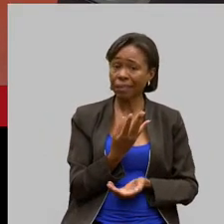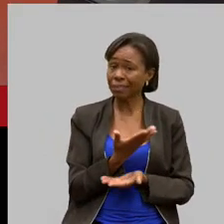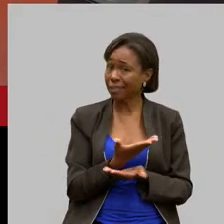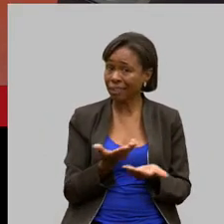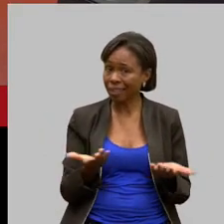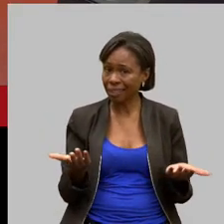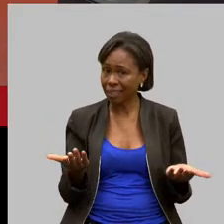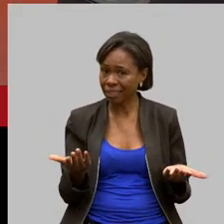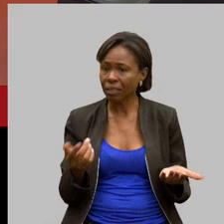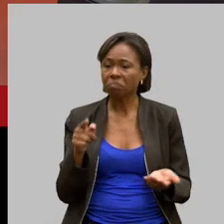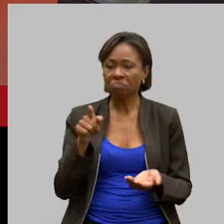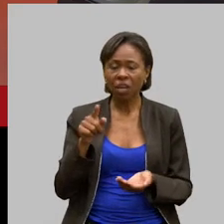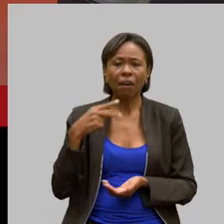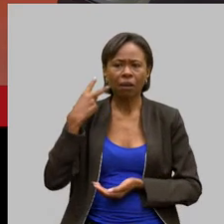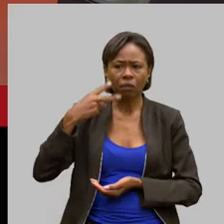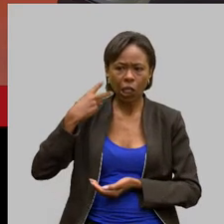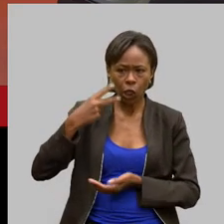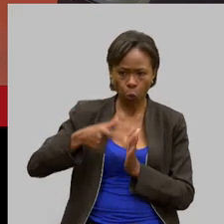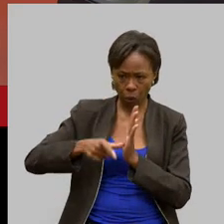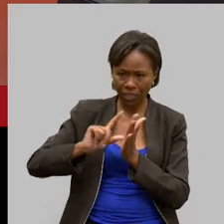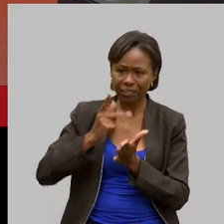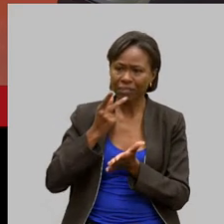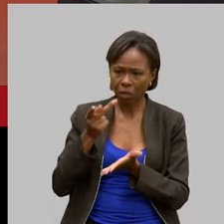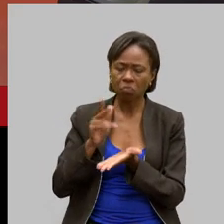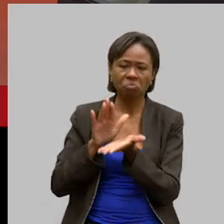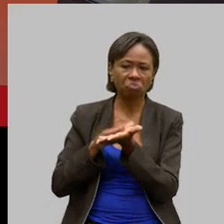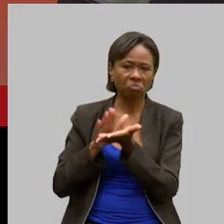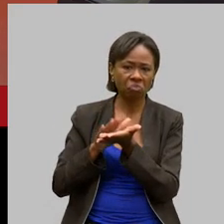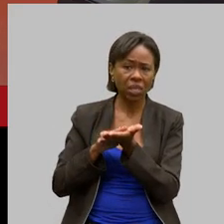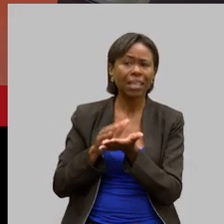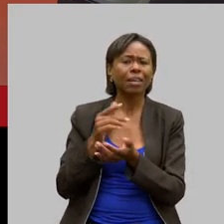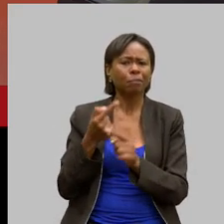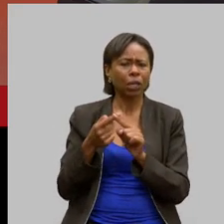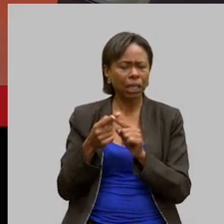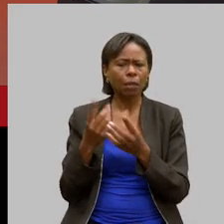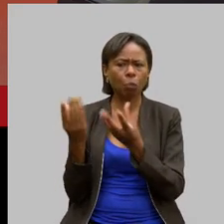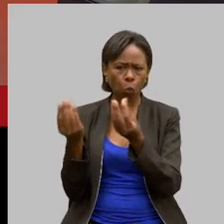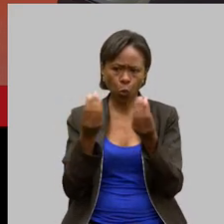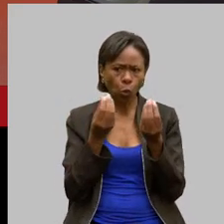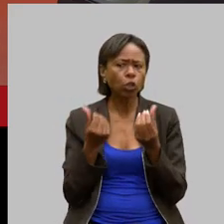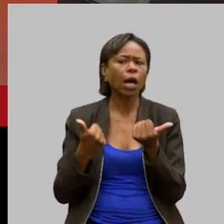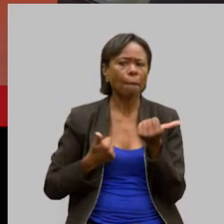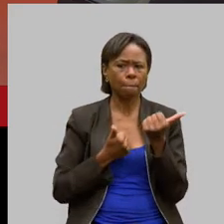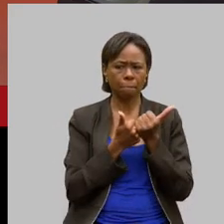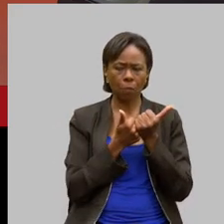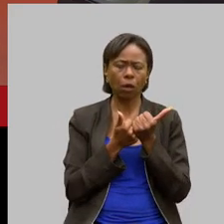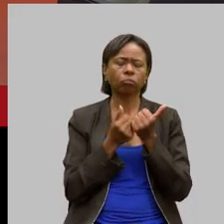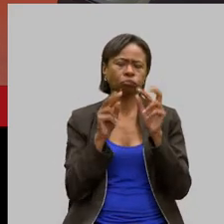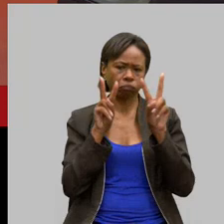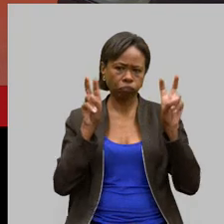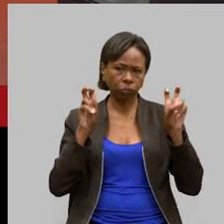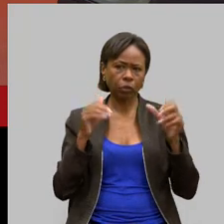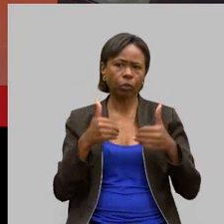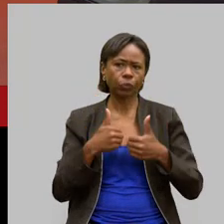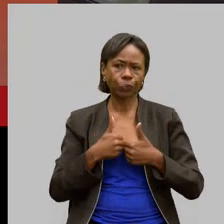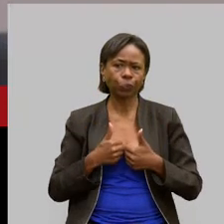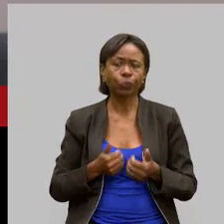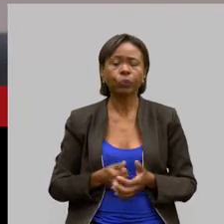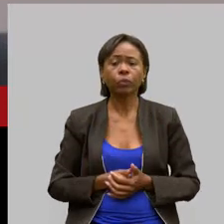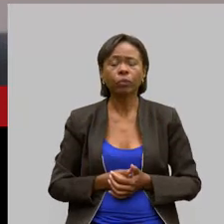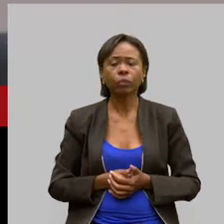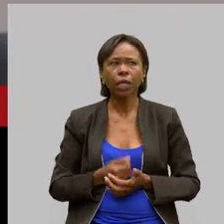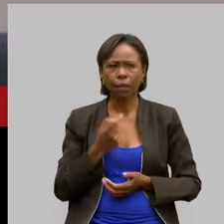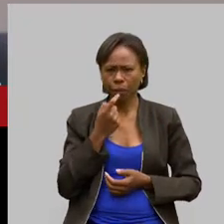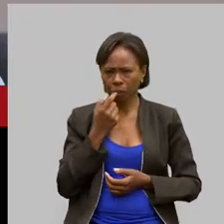em saber que ainda tem gente muita né que apoia a nossa causa Acabei de ver agora a pouco no histório do